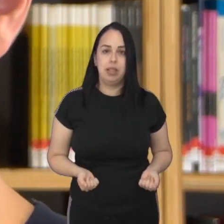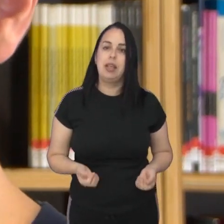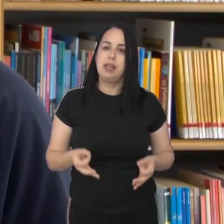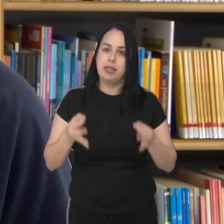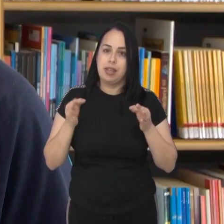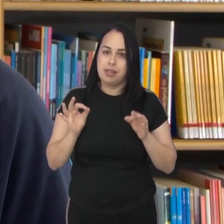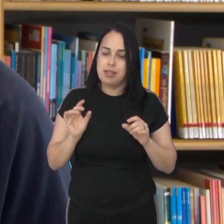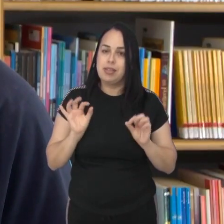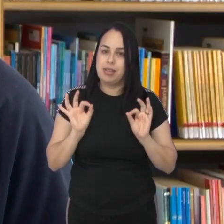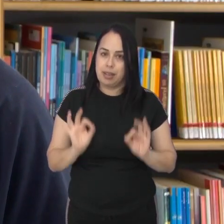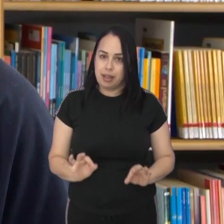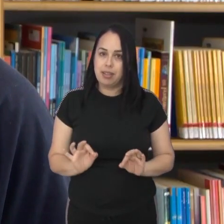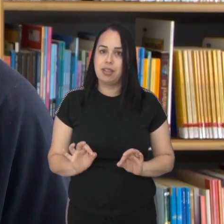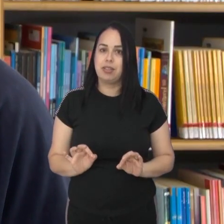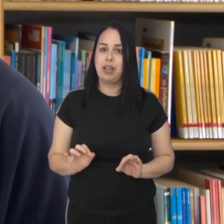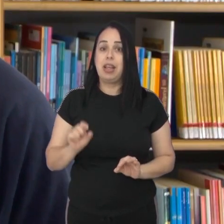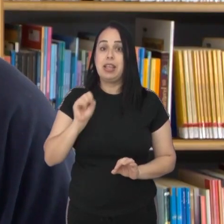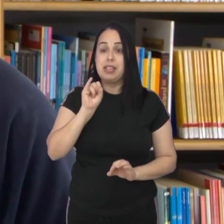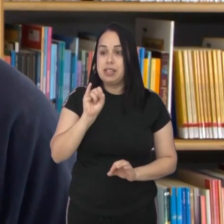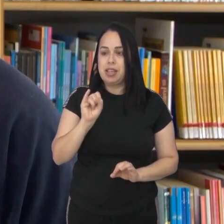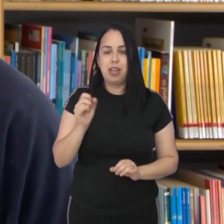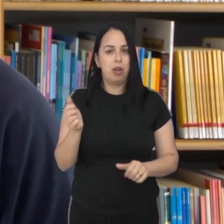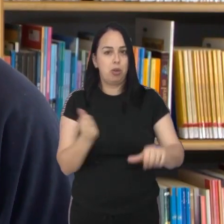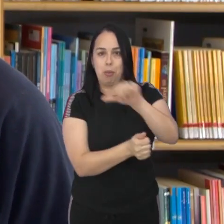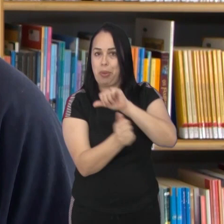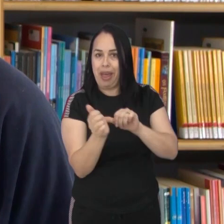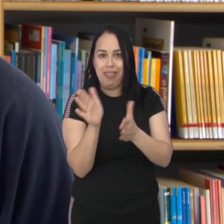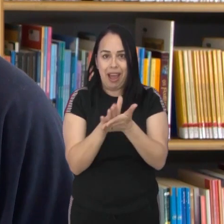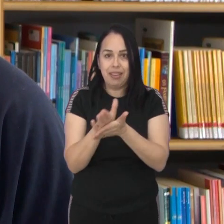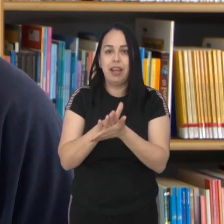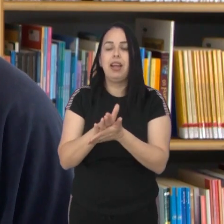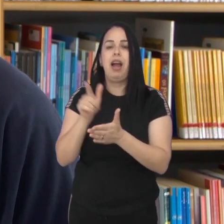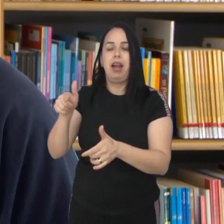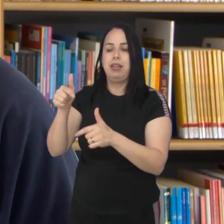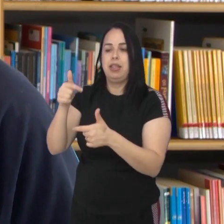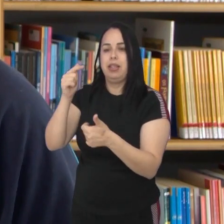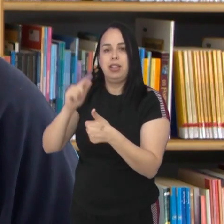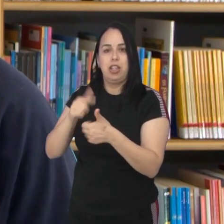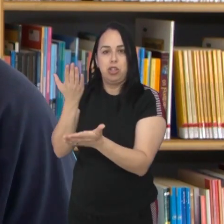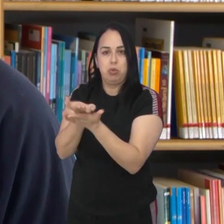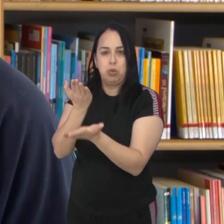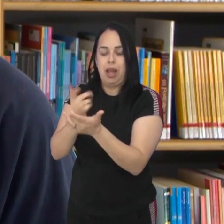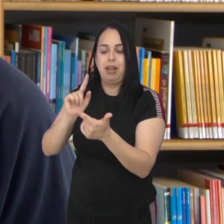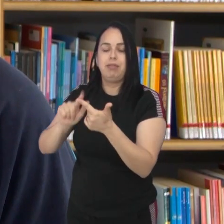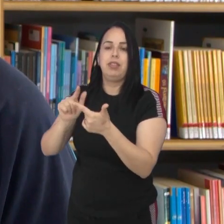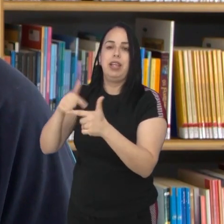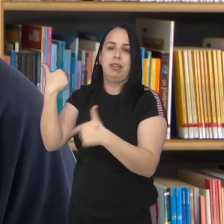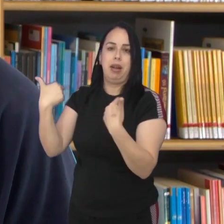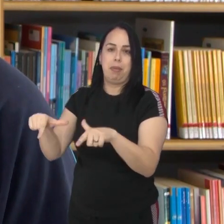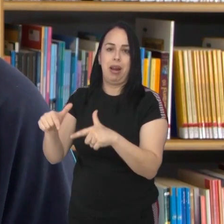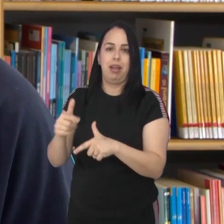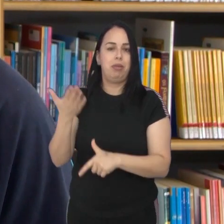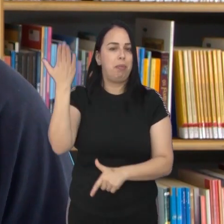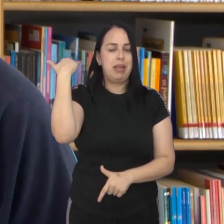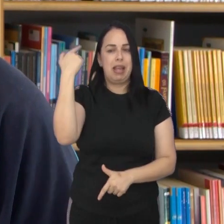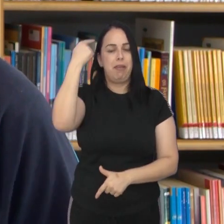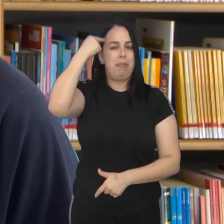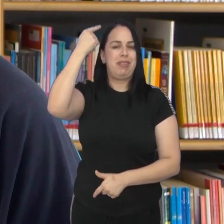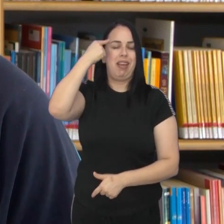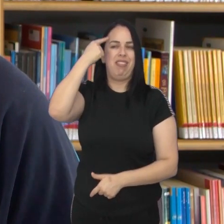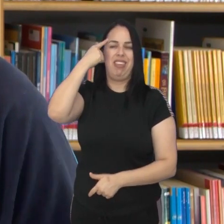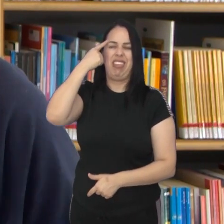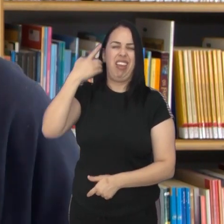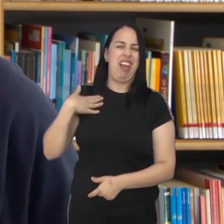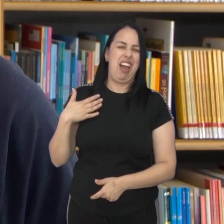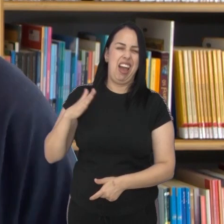diferença. Provavelmente estaria trabalhando já no ano seguinte, eu não estaria procurando prestar qualquer tipo de vestibular, né?